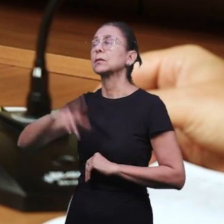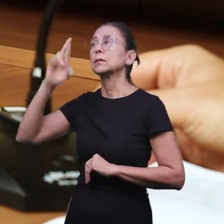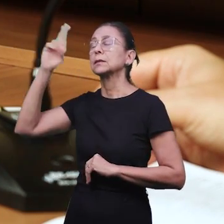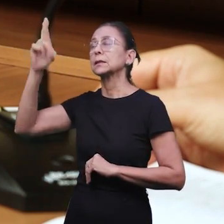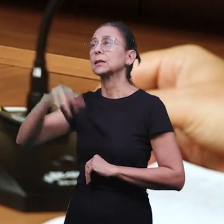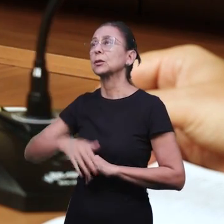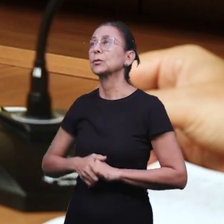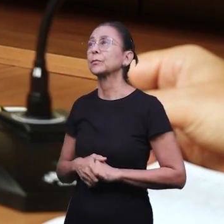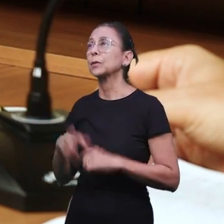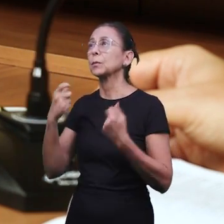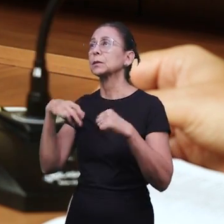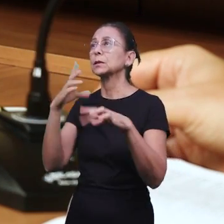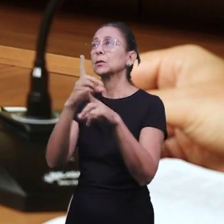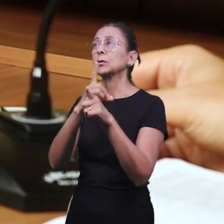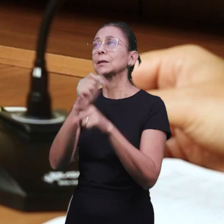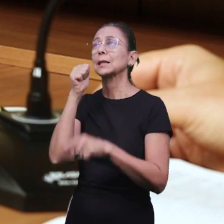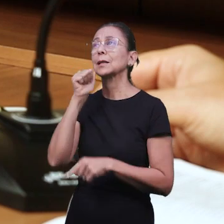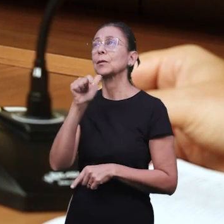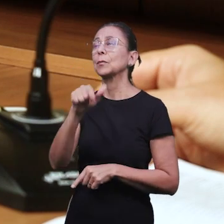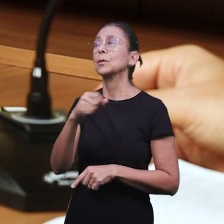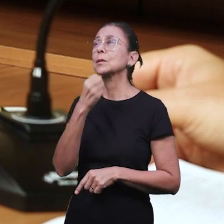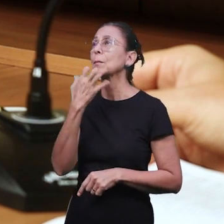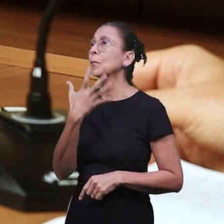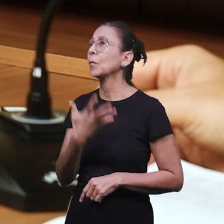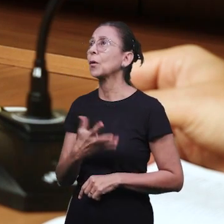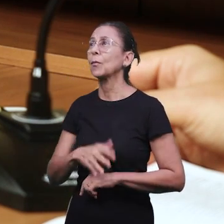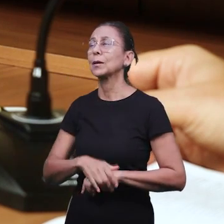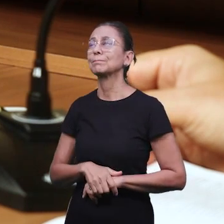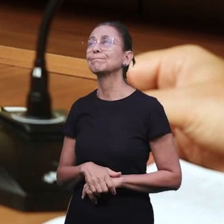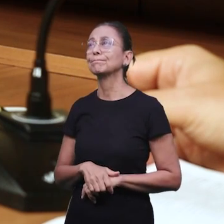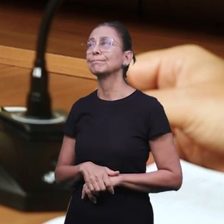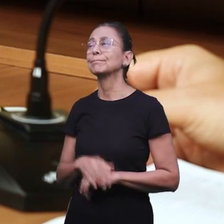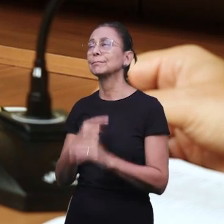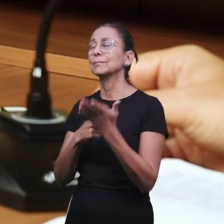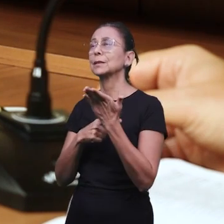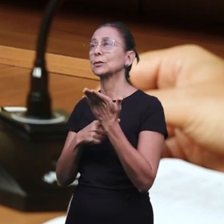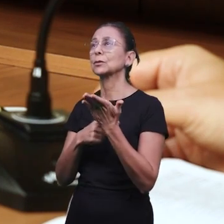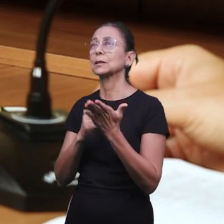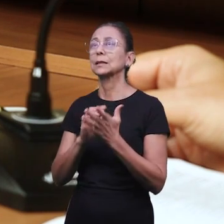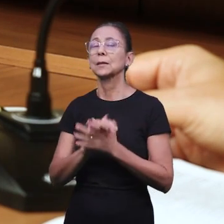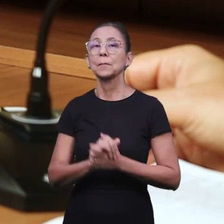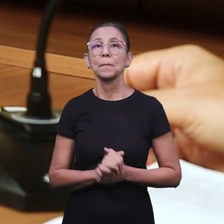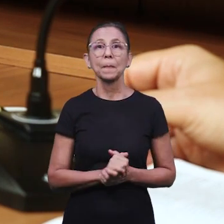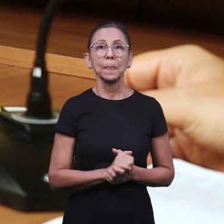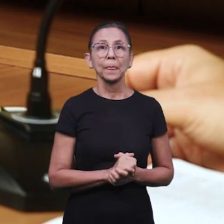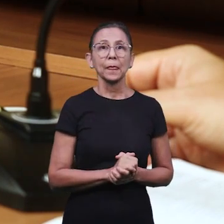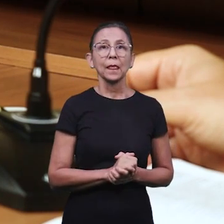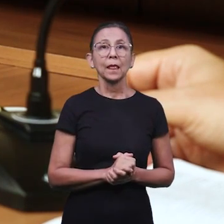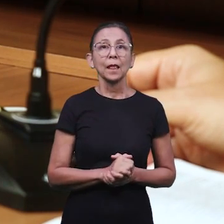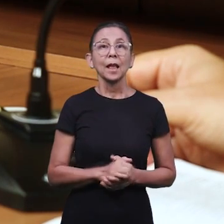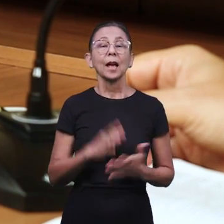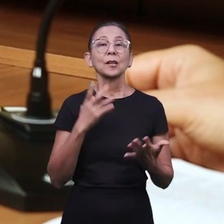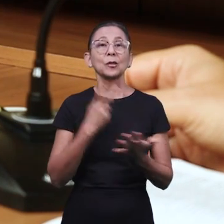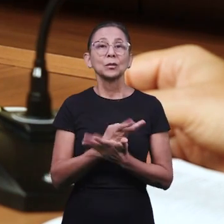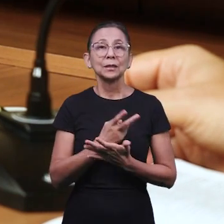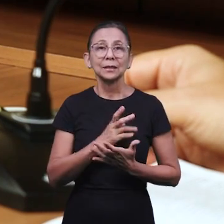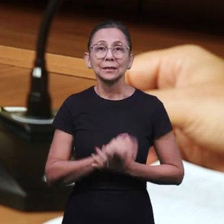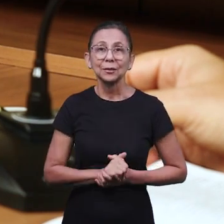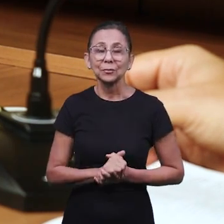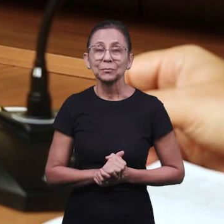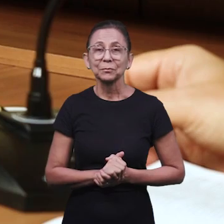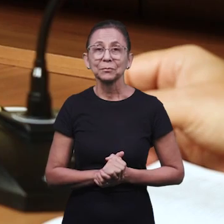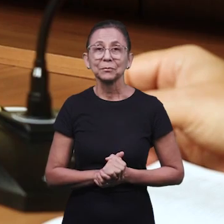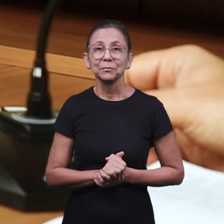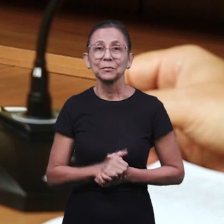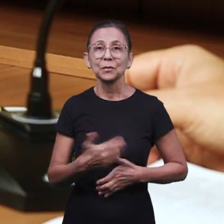Rebeca de casa. Então, os irmãos vejam que a fé não é simplesmente um esforço humano, ela está debaixo de um